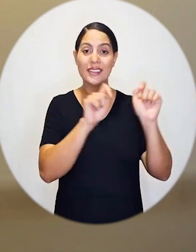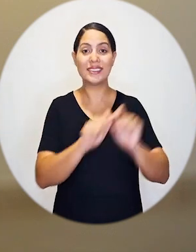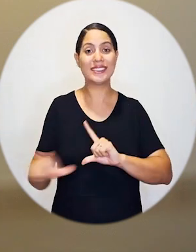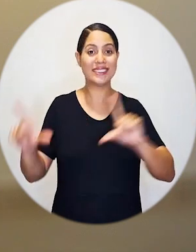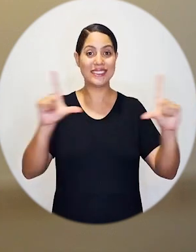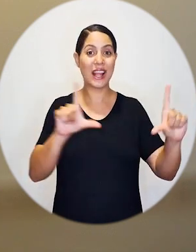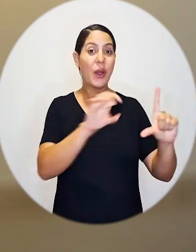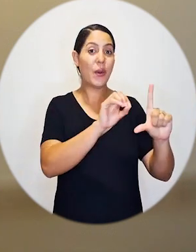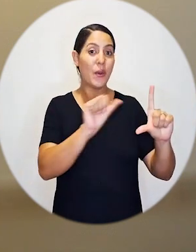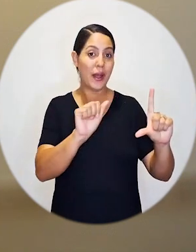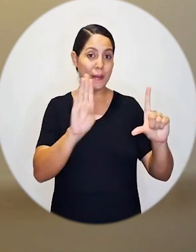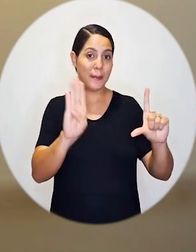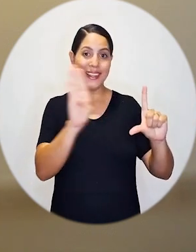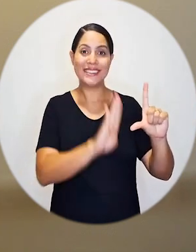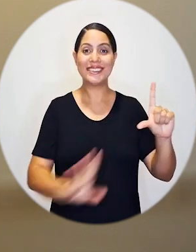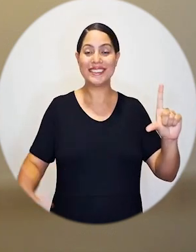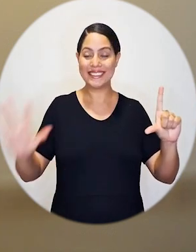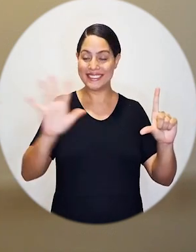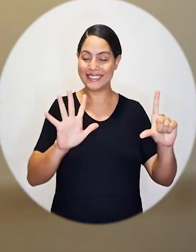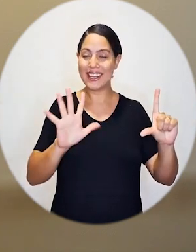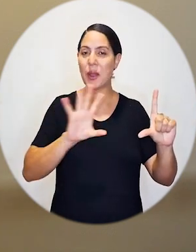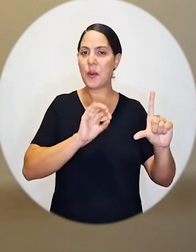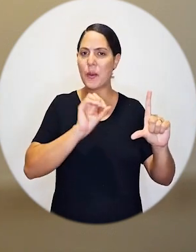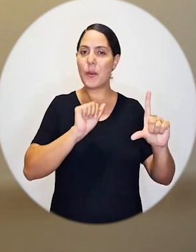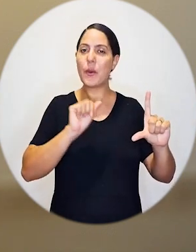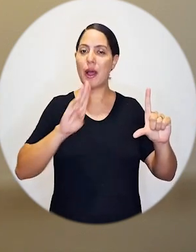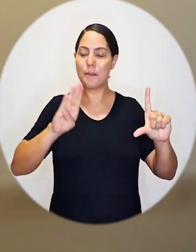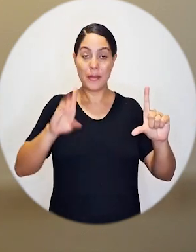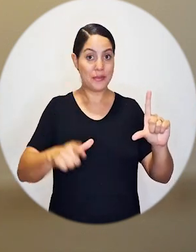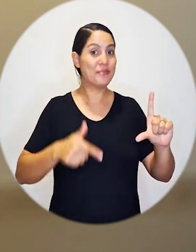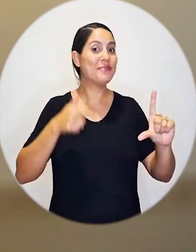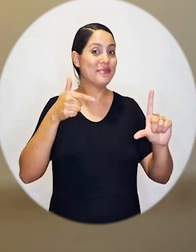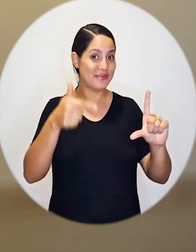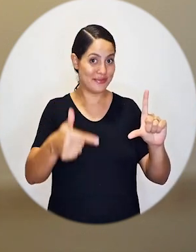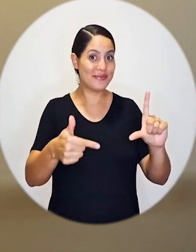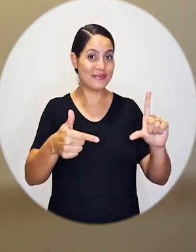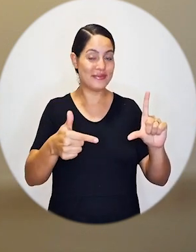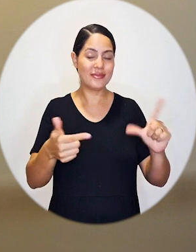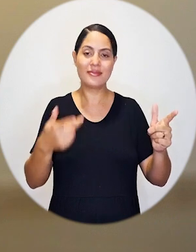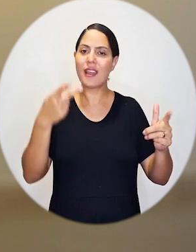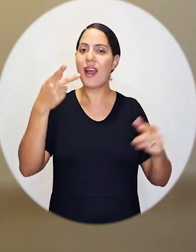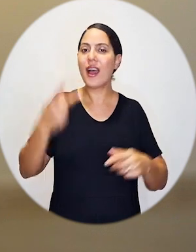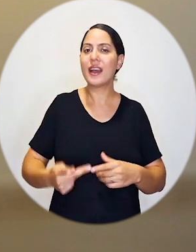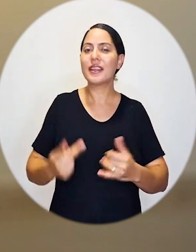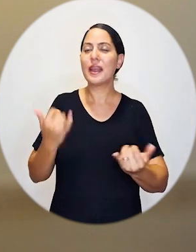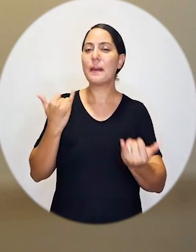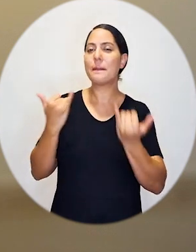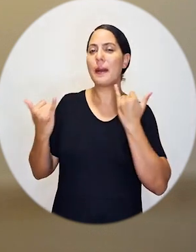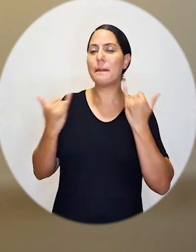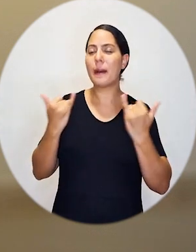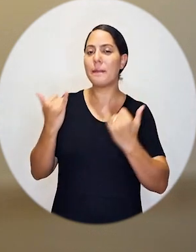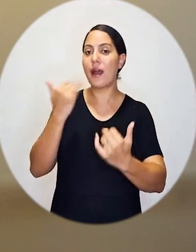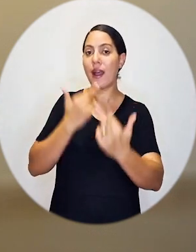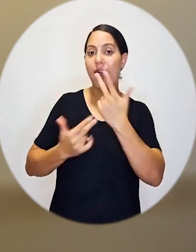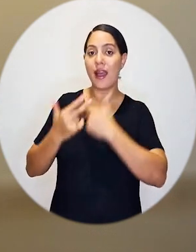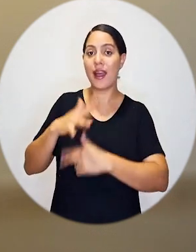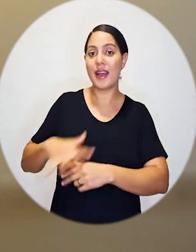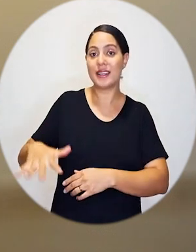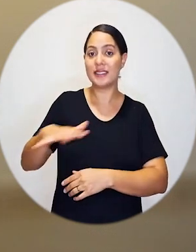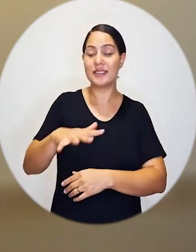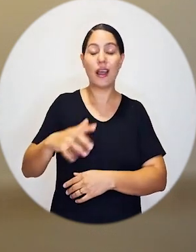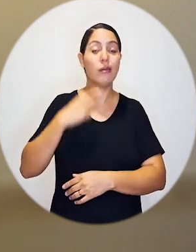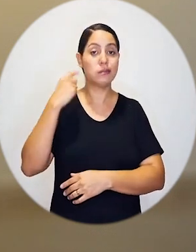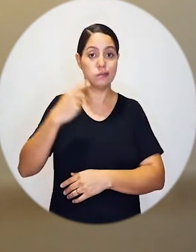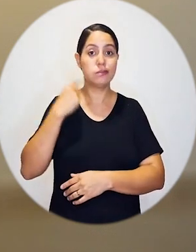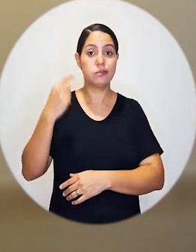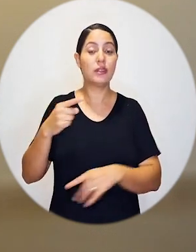Olá, esse é o programa OAB Nacional, uma produção e realização da Ordem dos Advogados do Brasil. Aqui você fica por